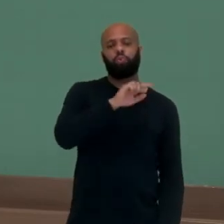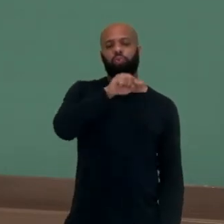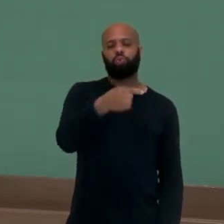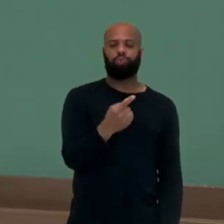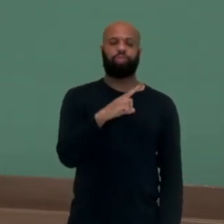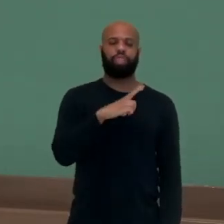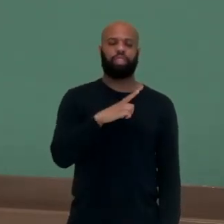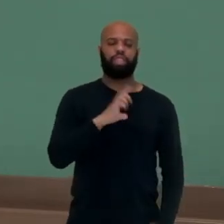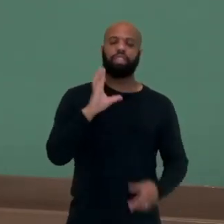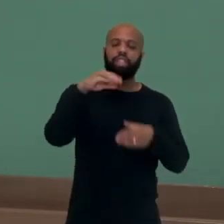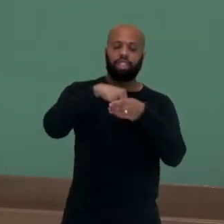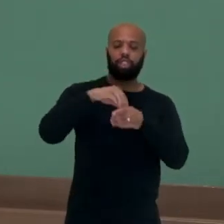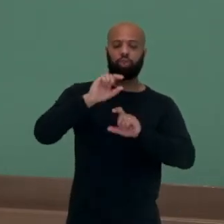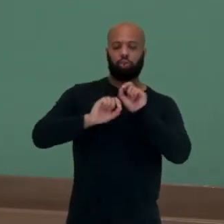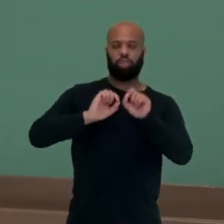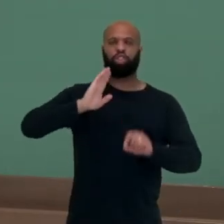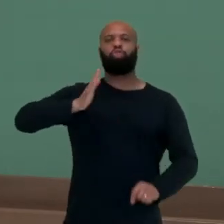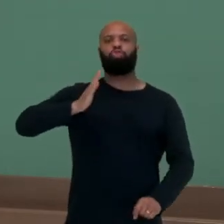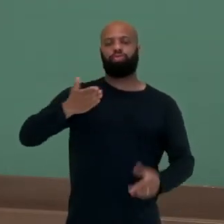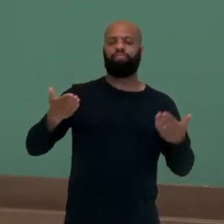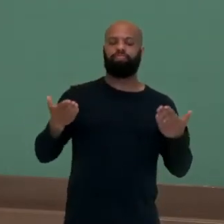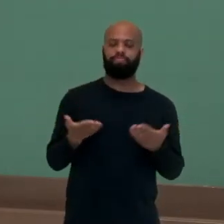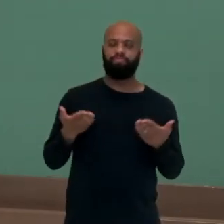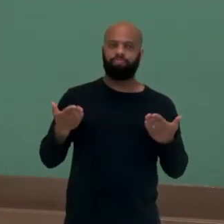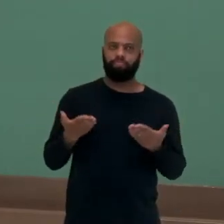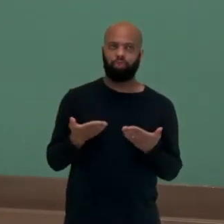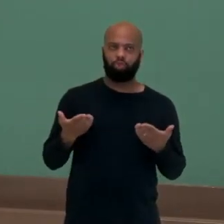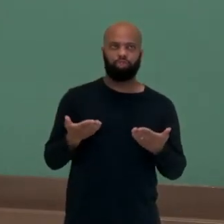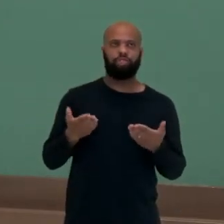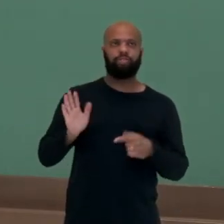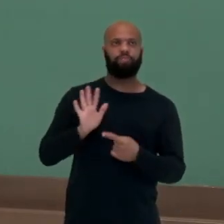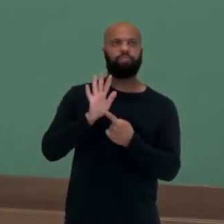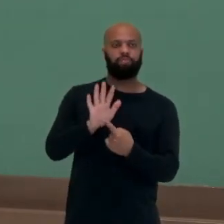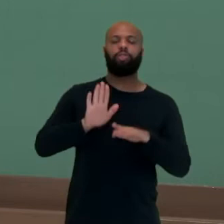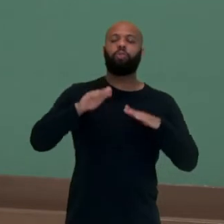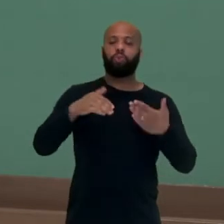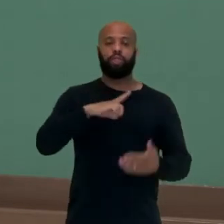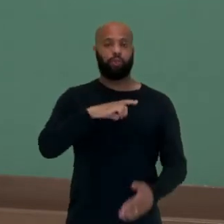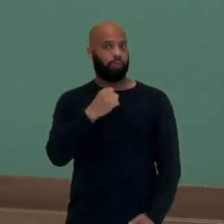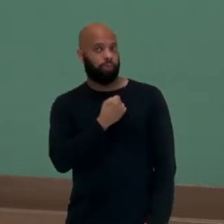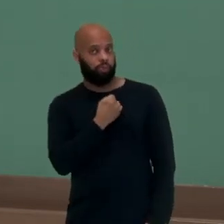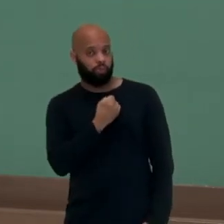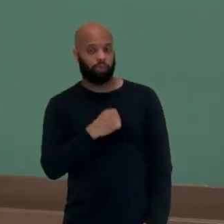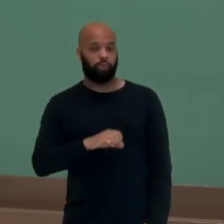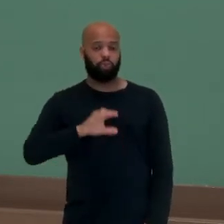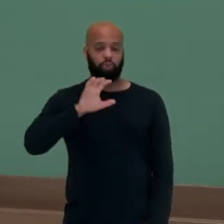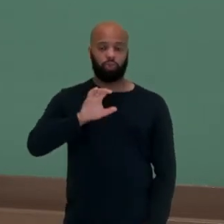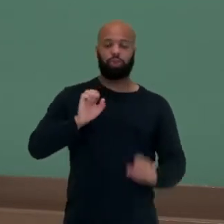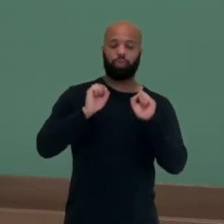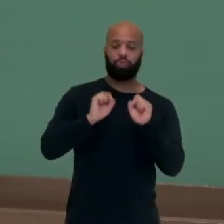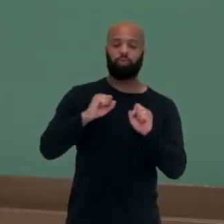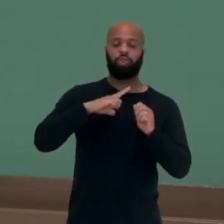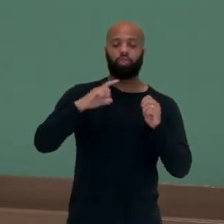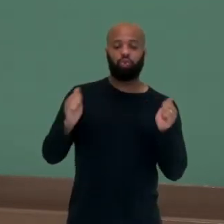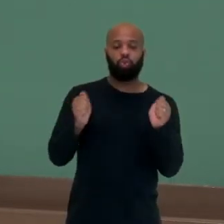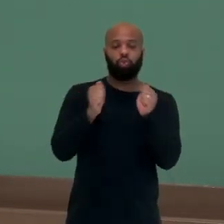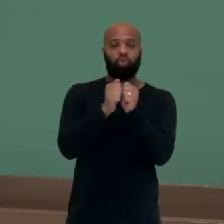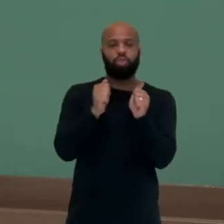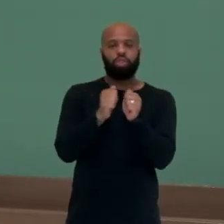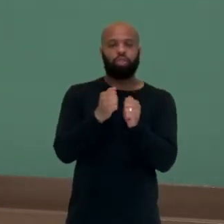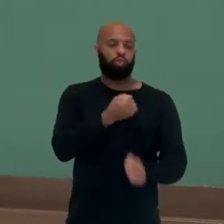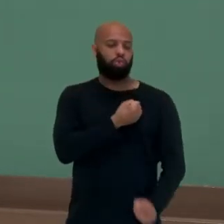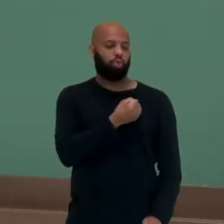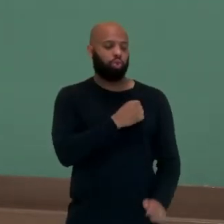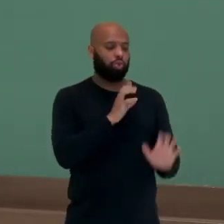está trabalhando. Tranquilo, gente? Então, no número complexo, nós podemos ter uma junção da parte real mais a